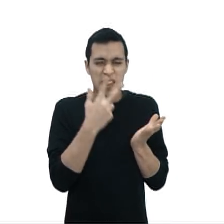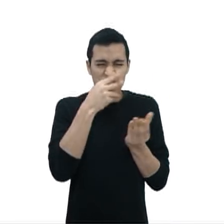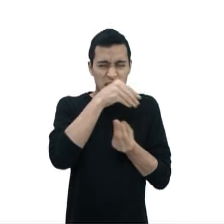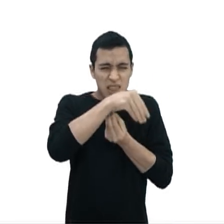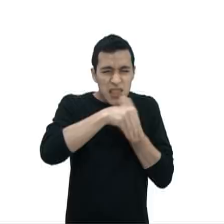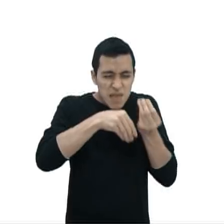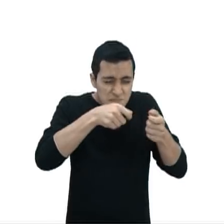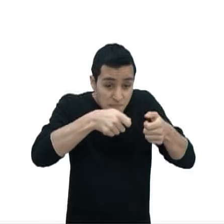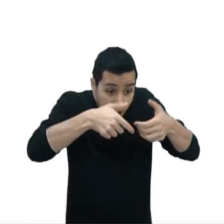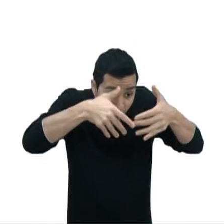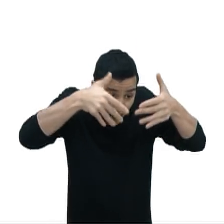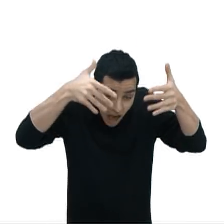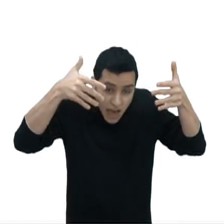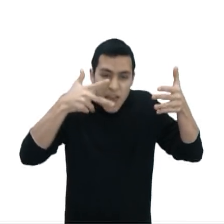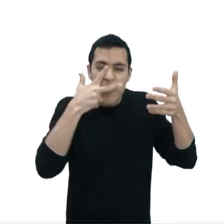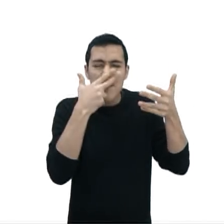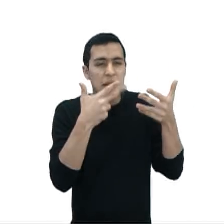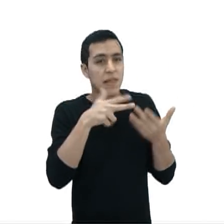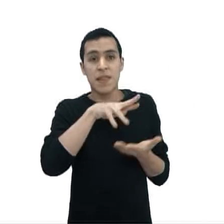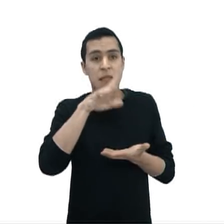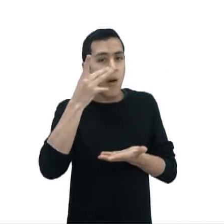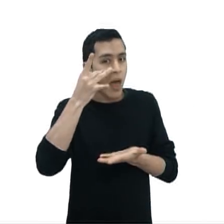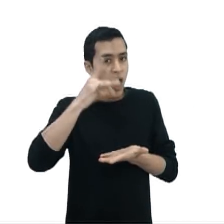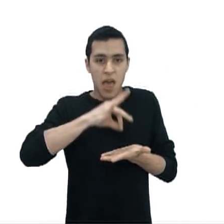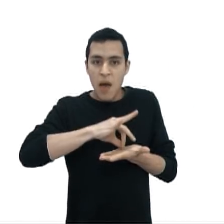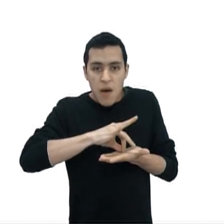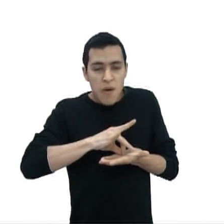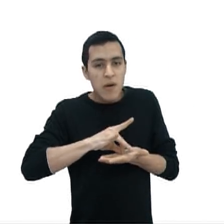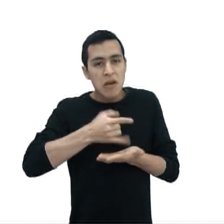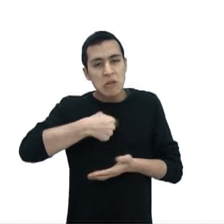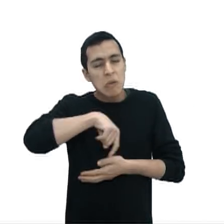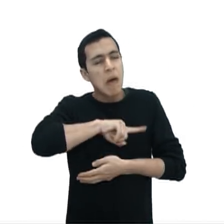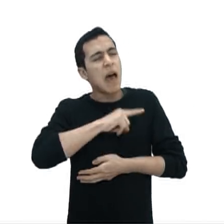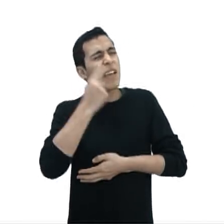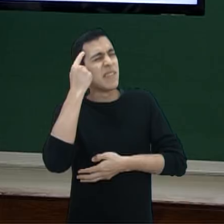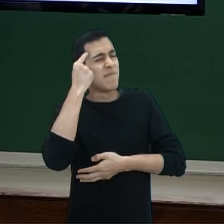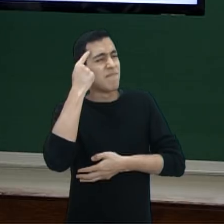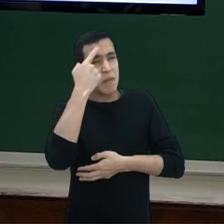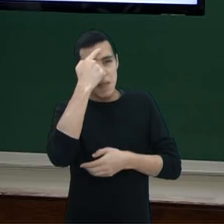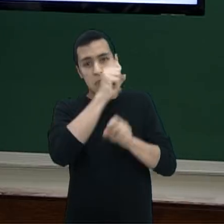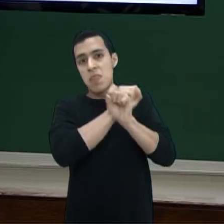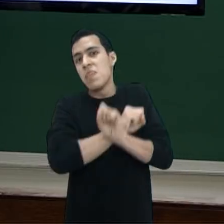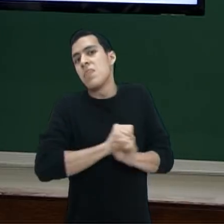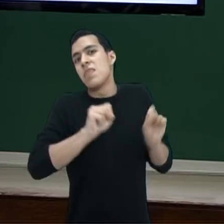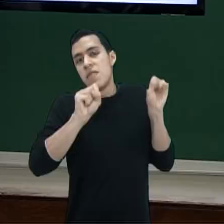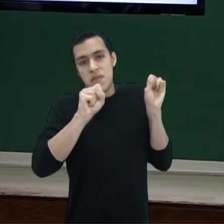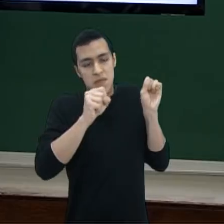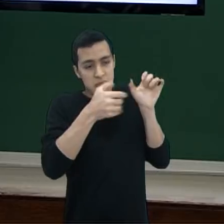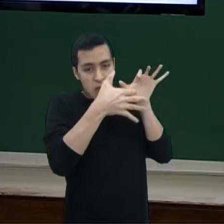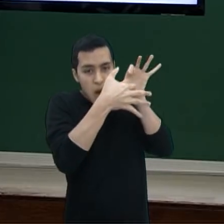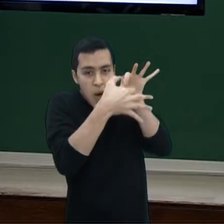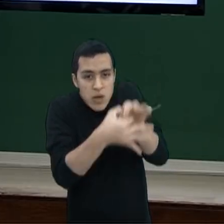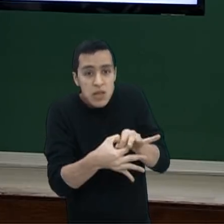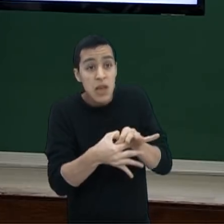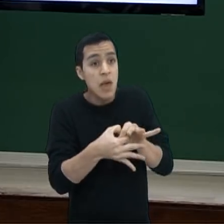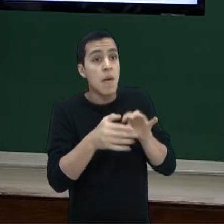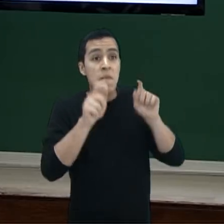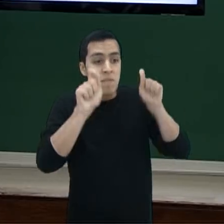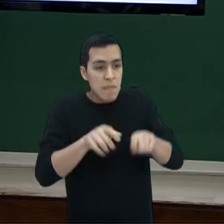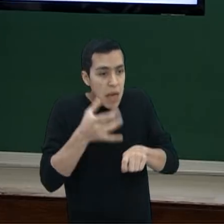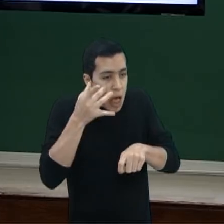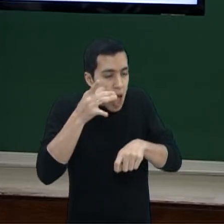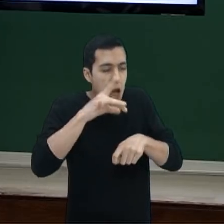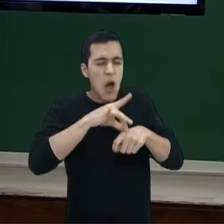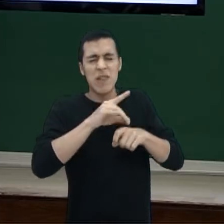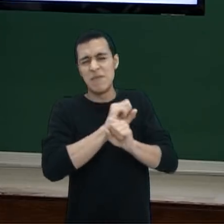né? Uma situação que beira o irreal, algo que a gente pensa ser impensável dentro de uma possibilidade concreta,